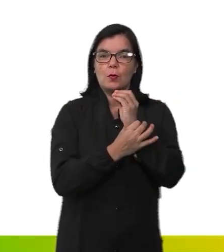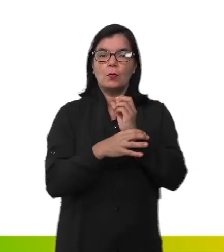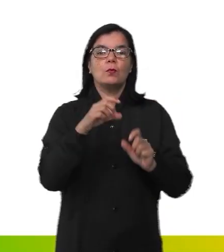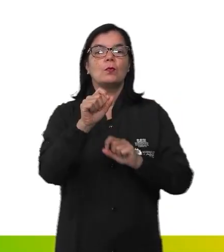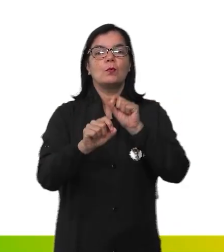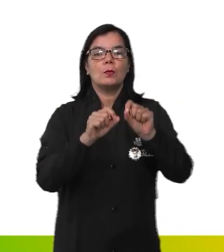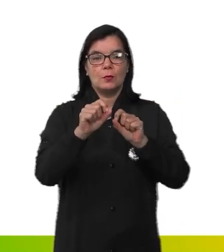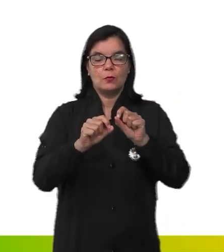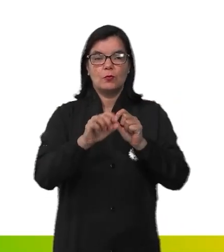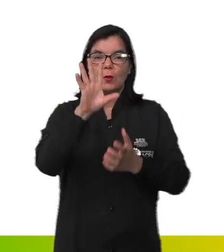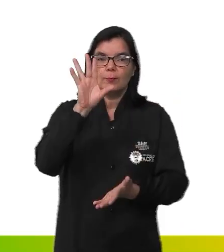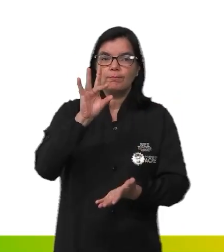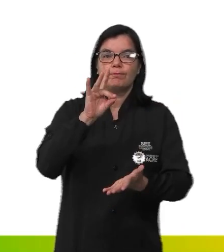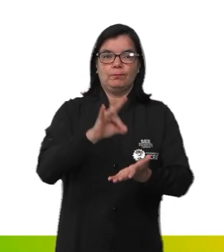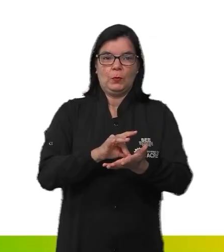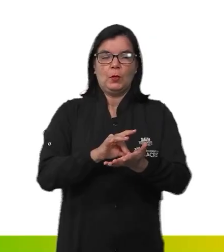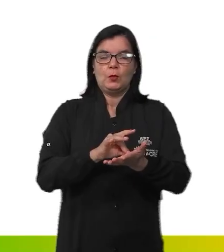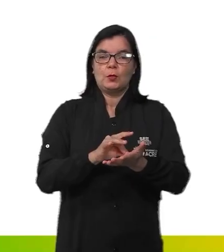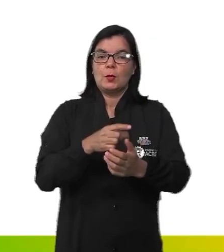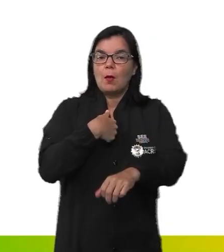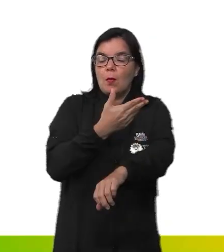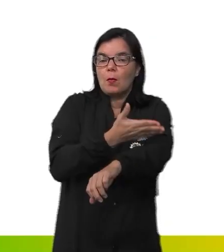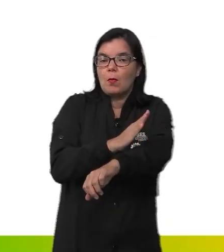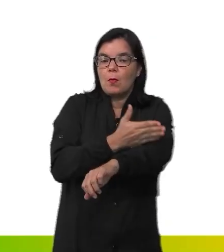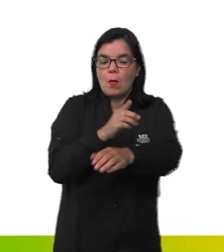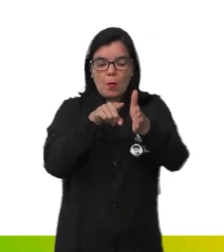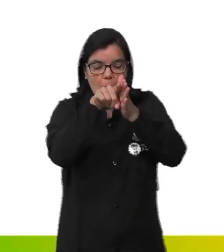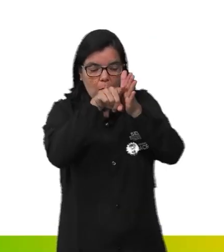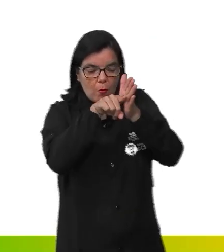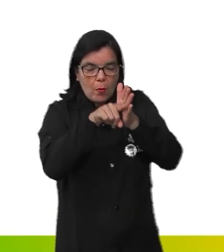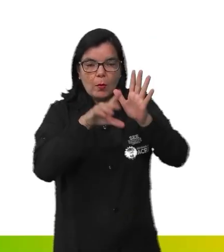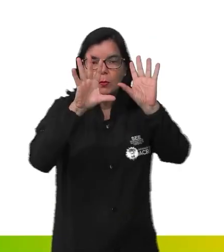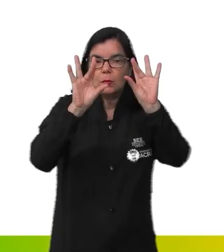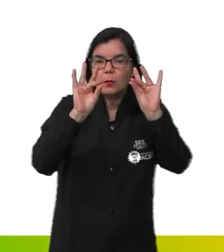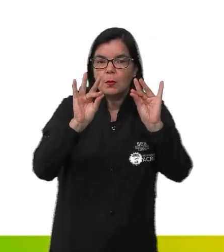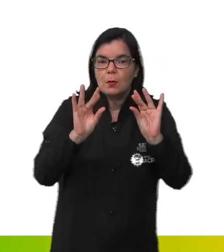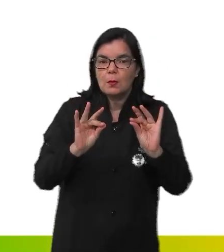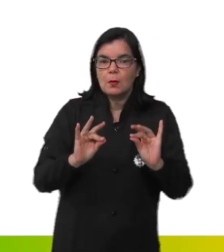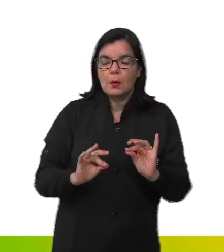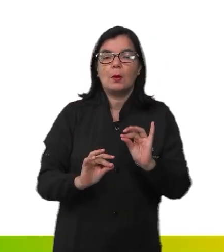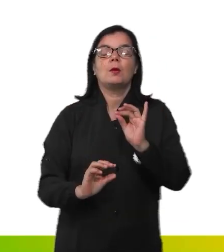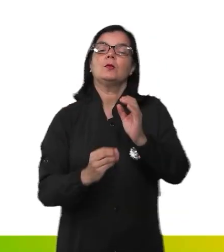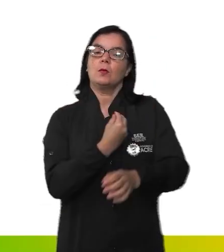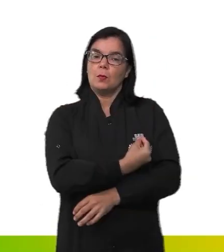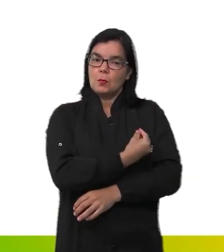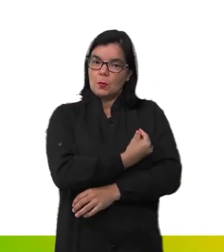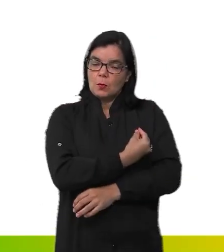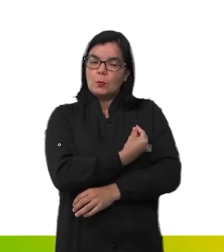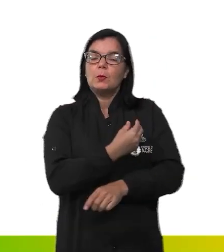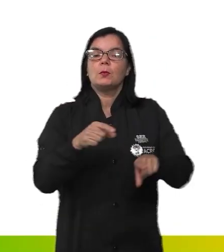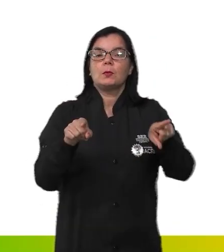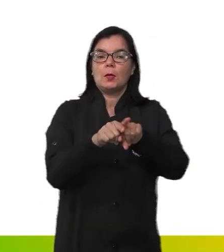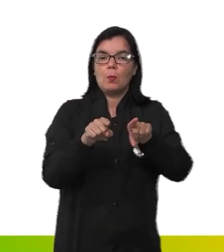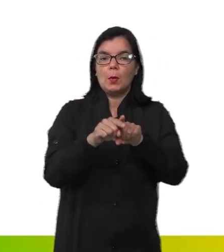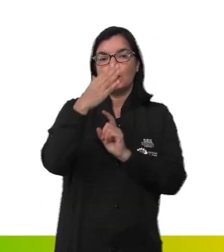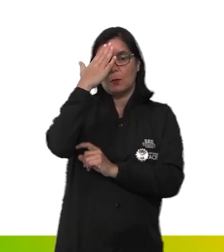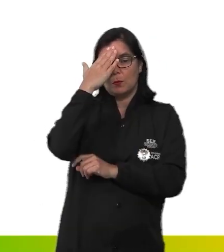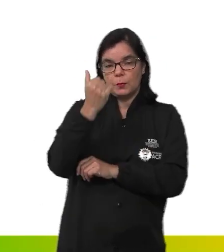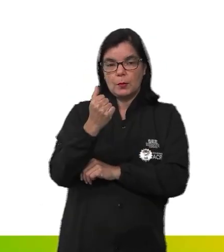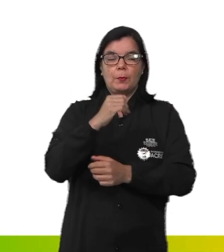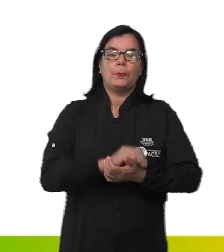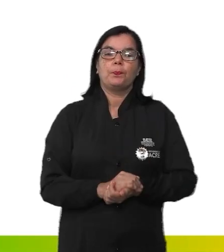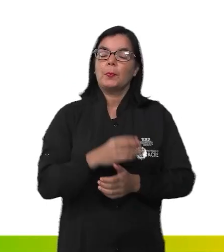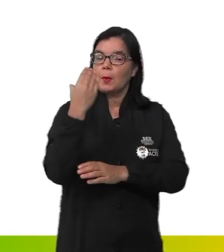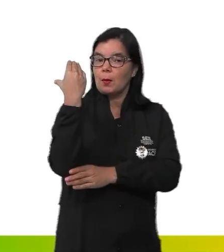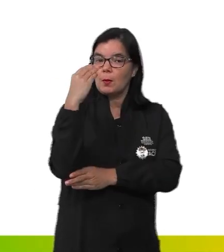de validade. Significa uma prática que investiga sistematicamente a realidade e a produção do saber.